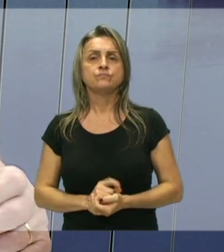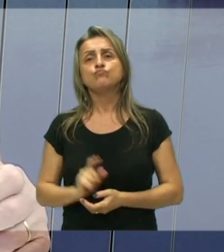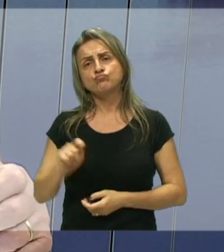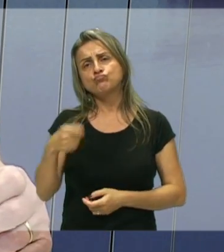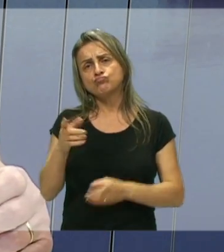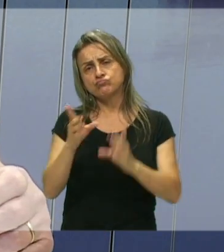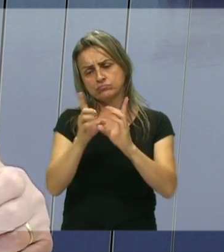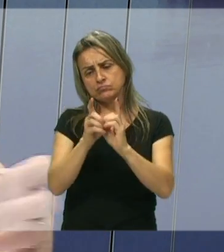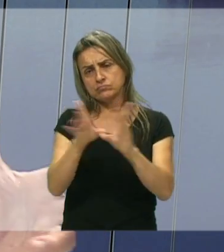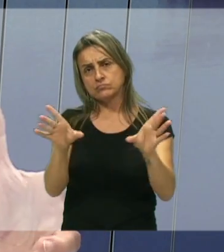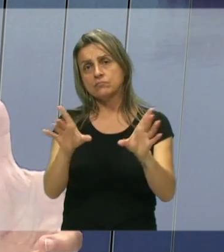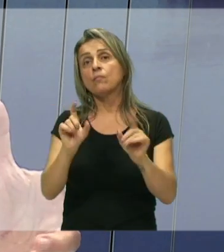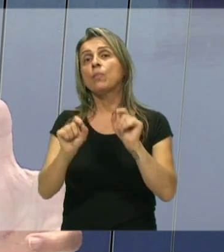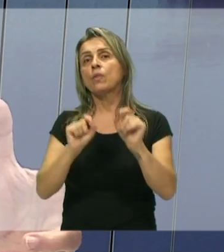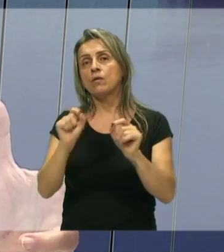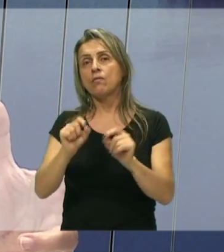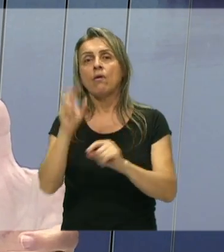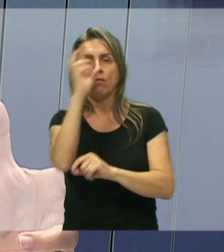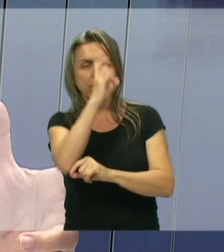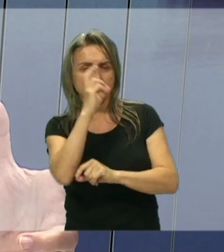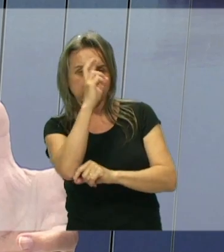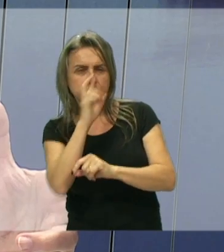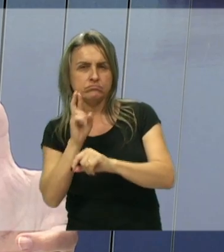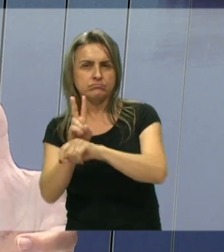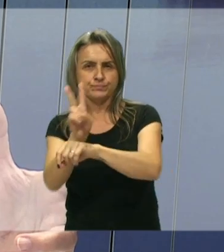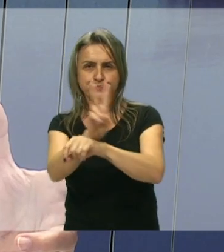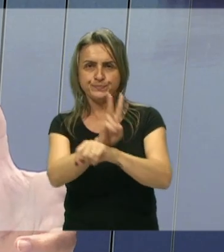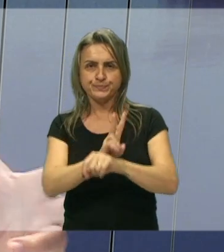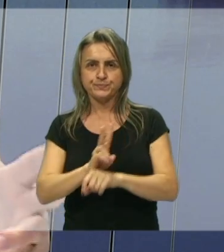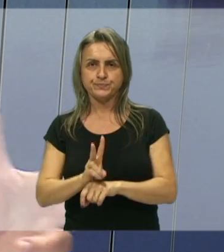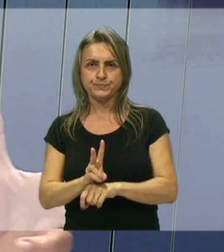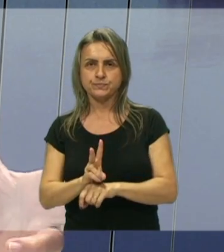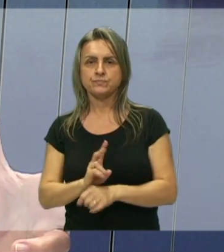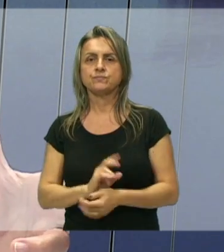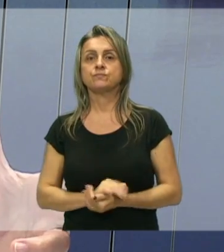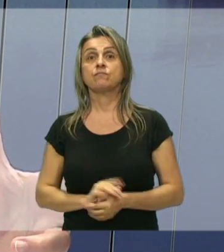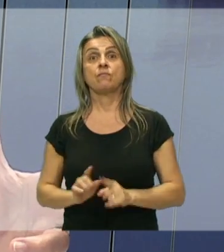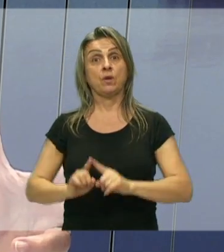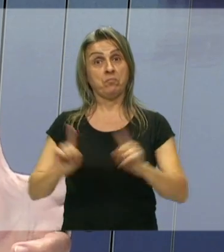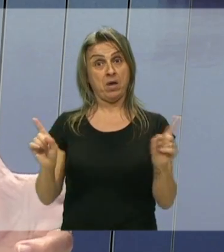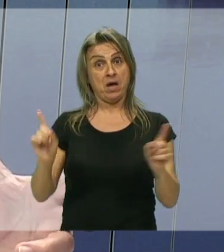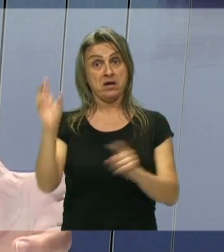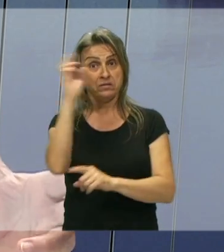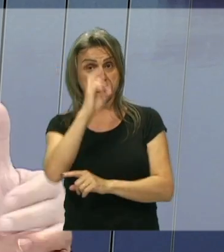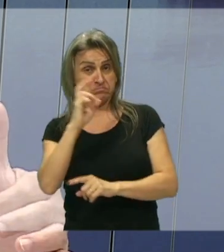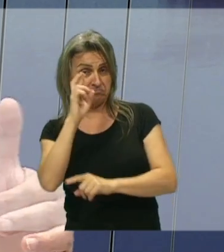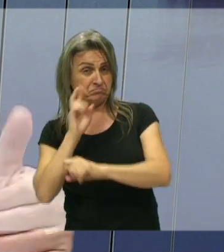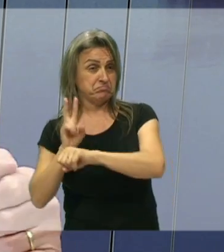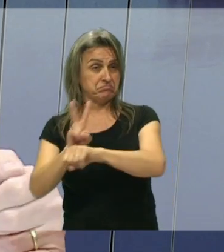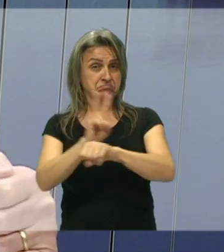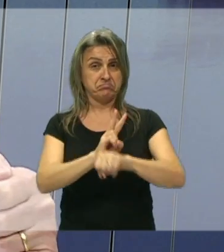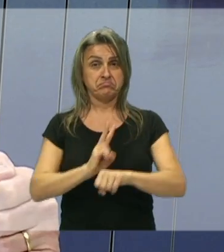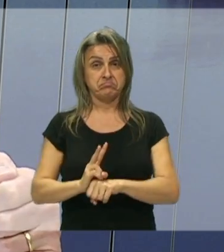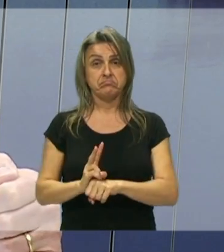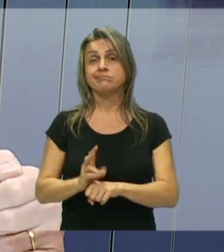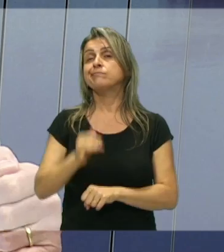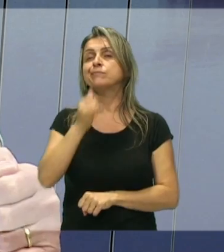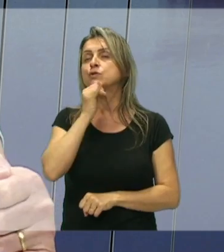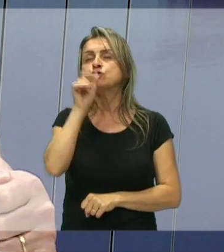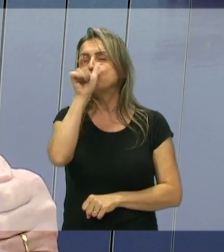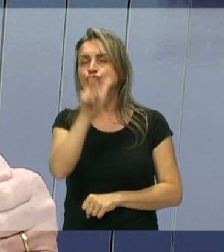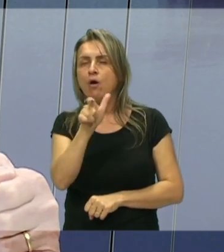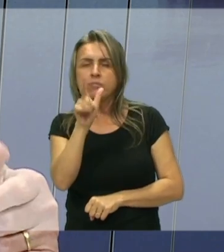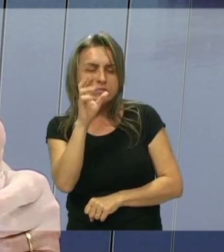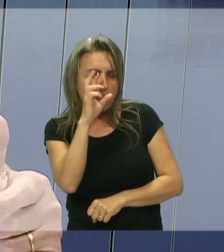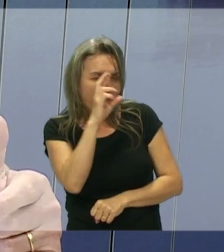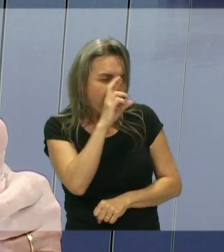democracia é a fiscalização, sabe? Mas a fiscalização não é só aquela pessoa com lente